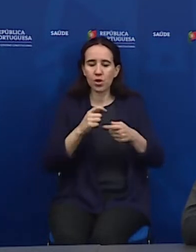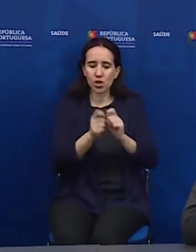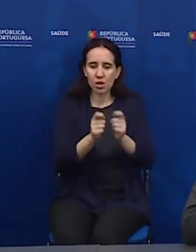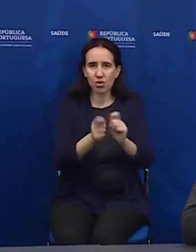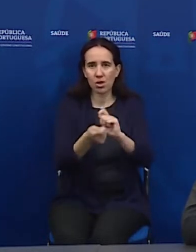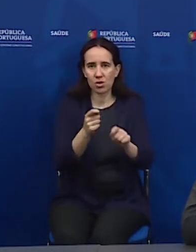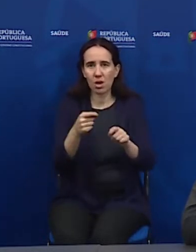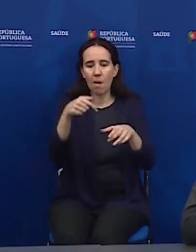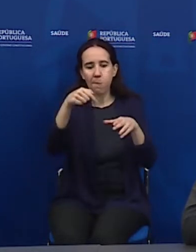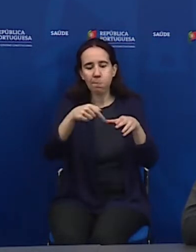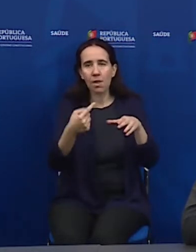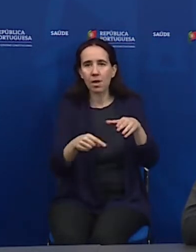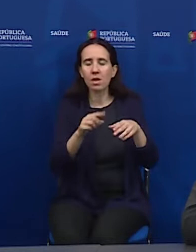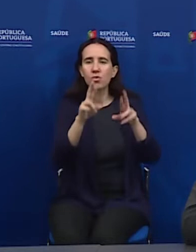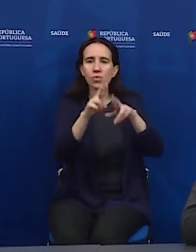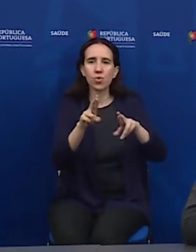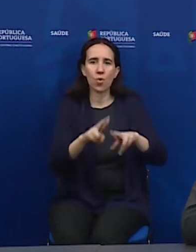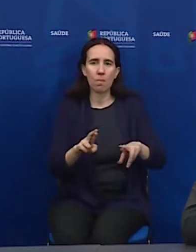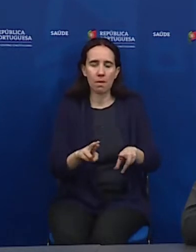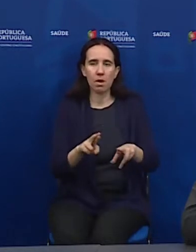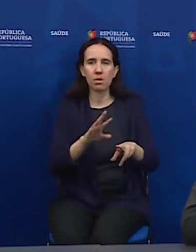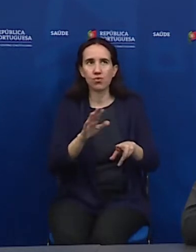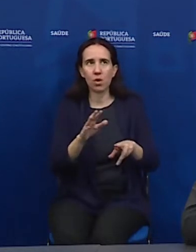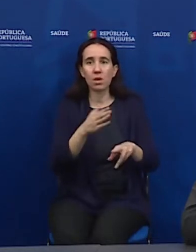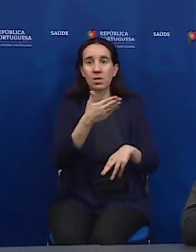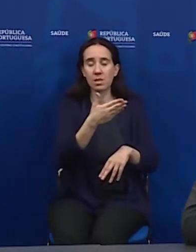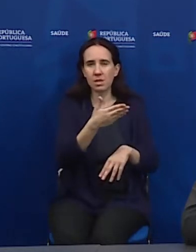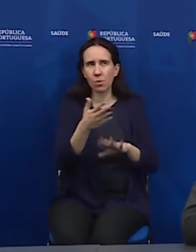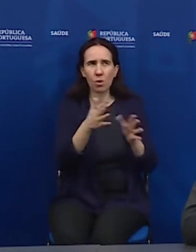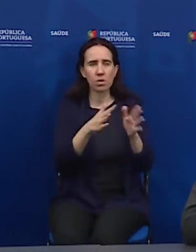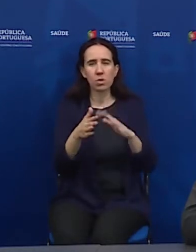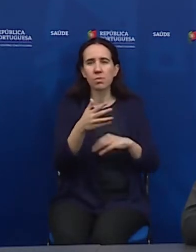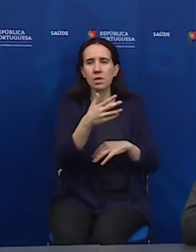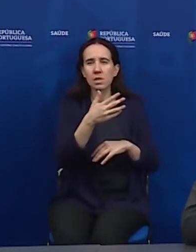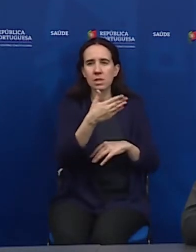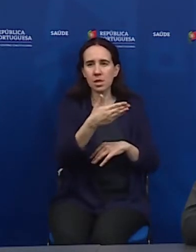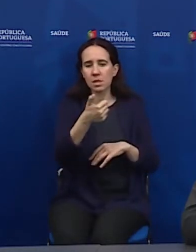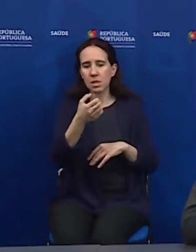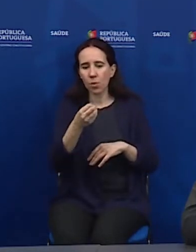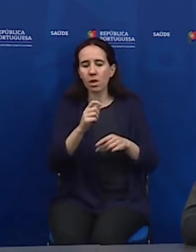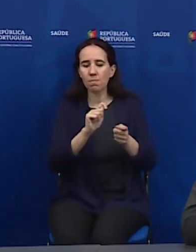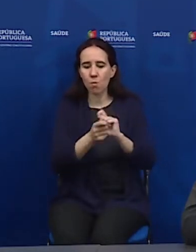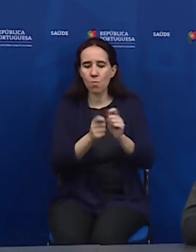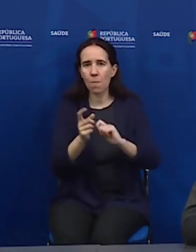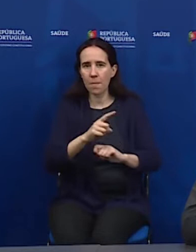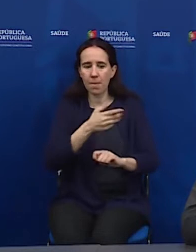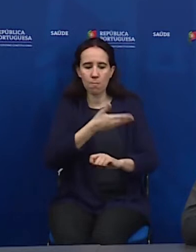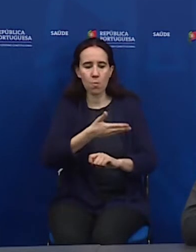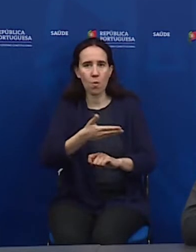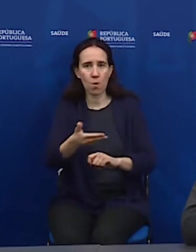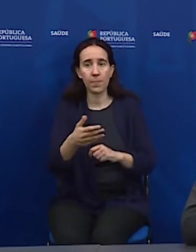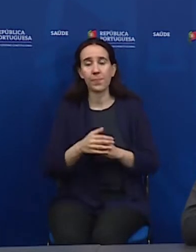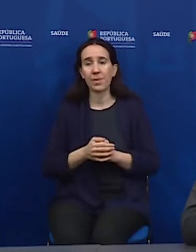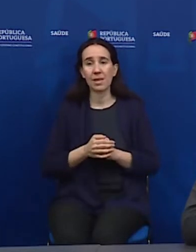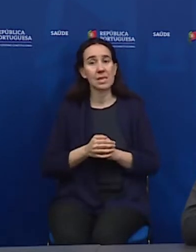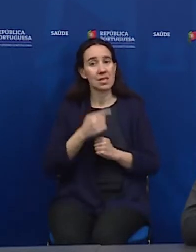no seu componente, do seu genoma, já teve qualquer coisa como 150 mutações. E isto é